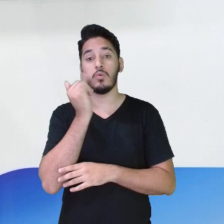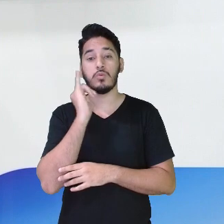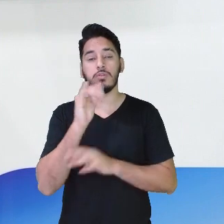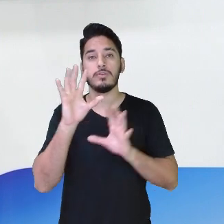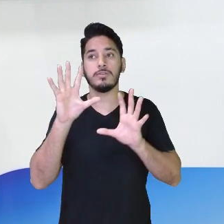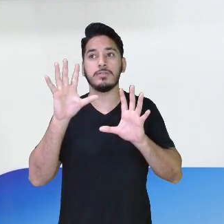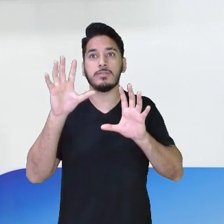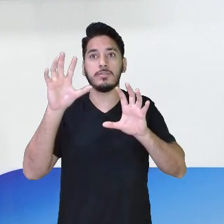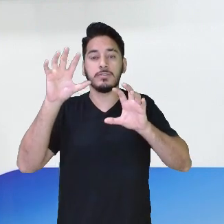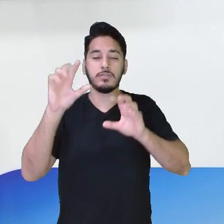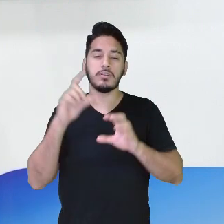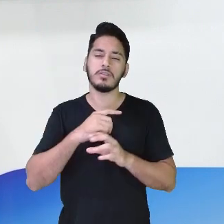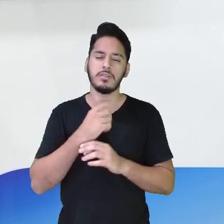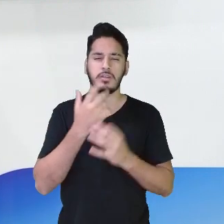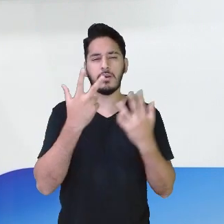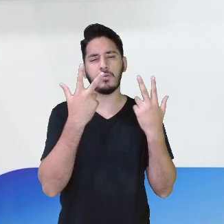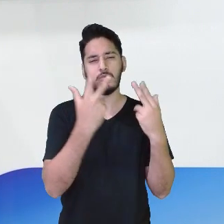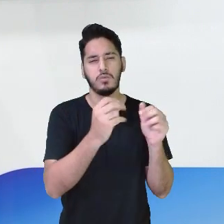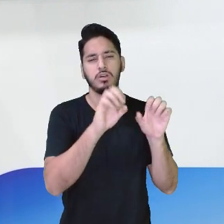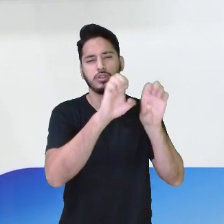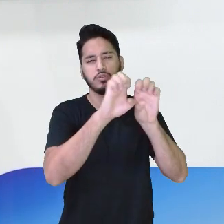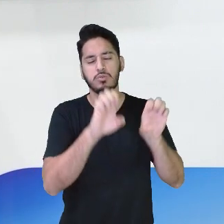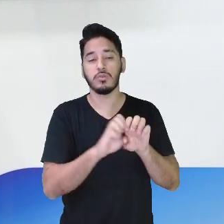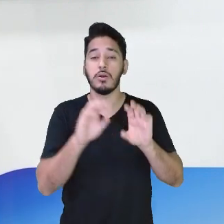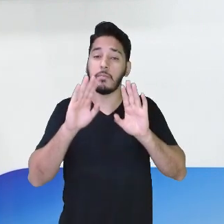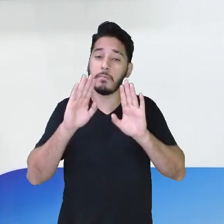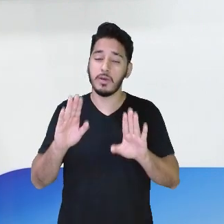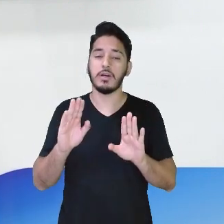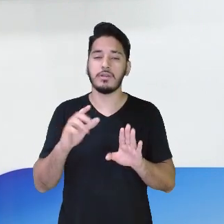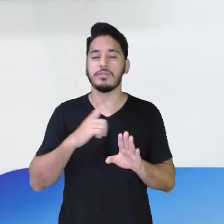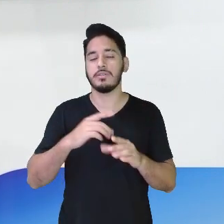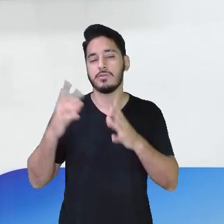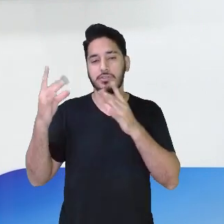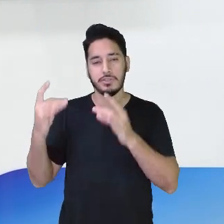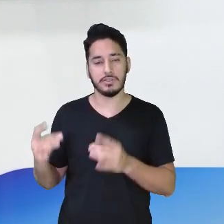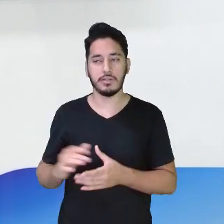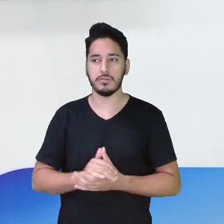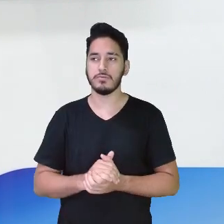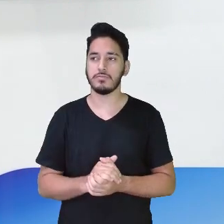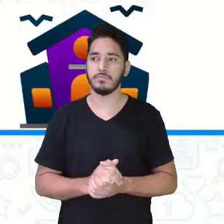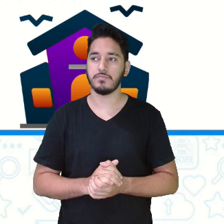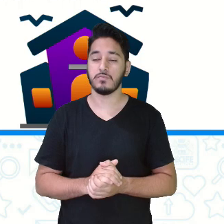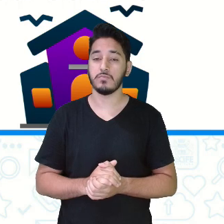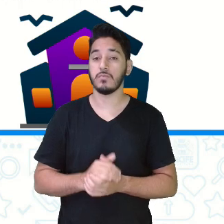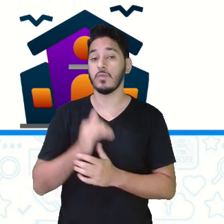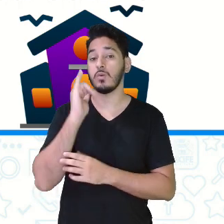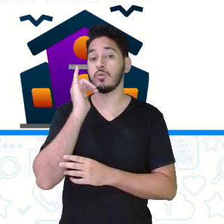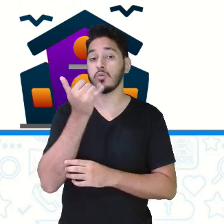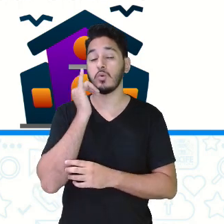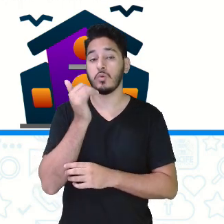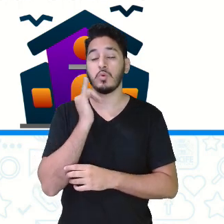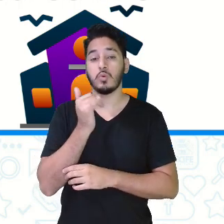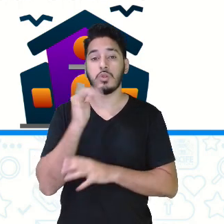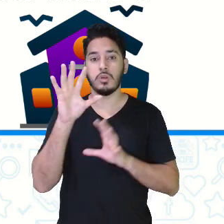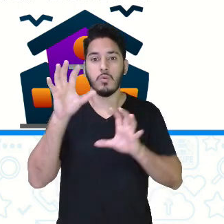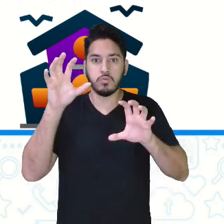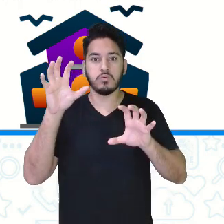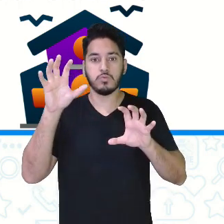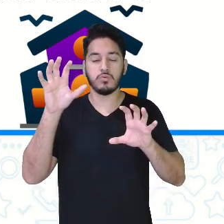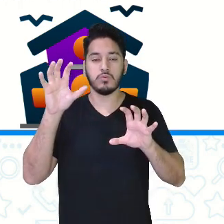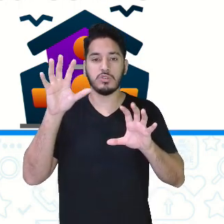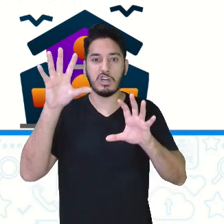mesma estrutura dos outros contos, só que com esse detalhe. Nos contos de terror, que é como a gente também chama os contos